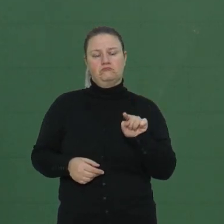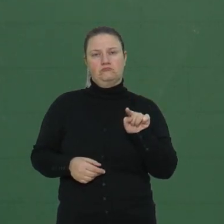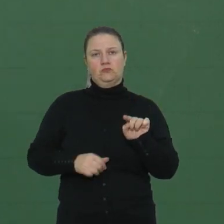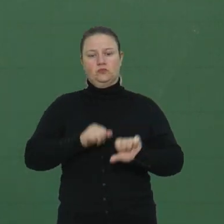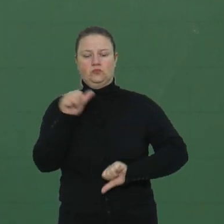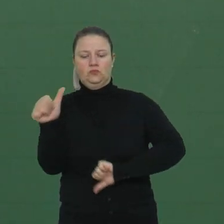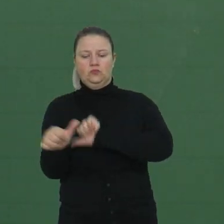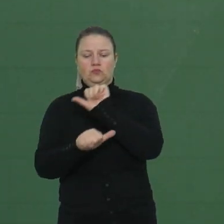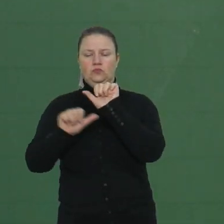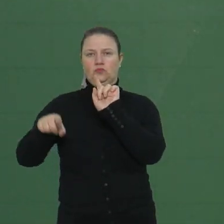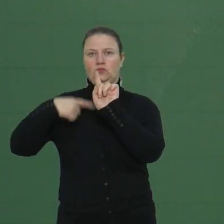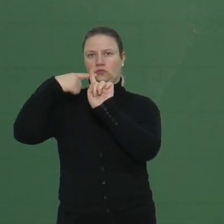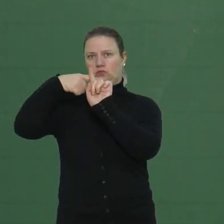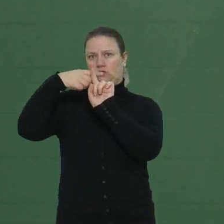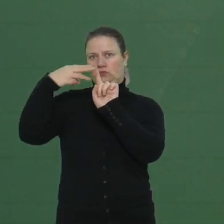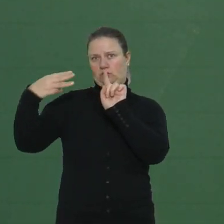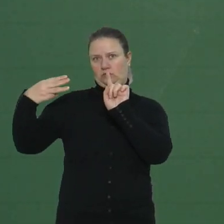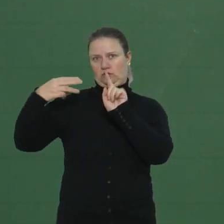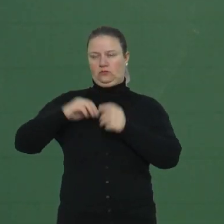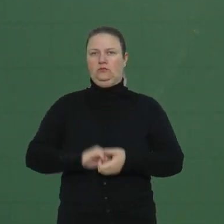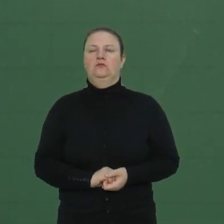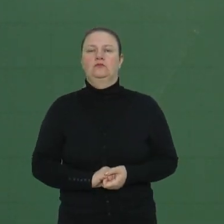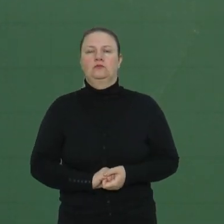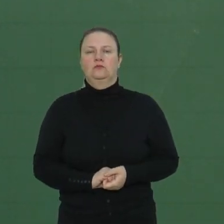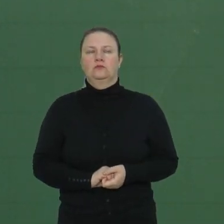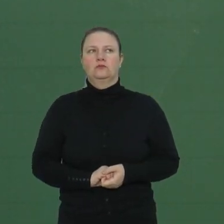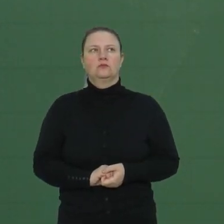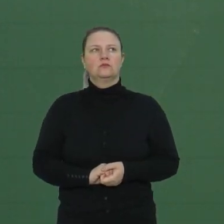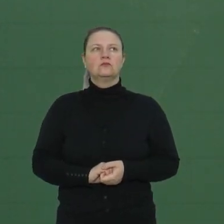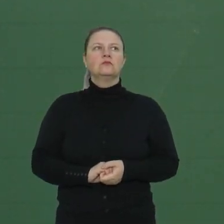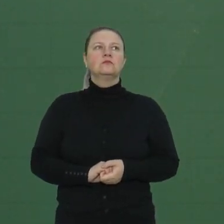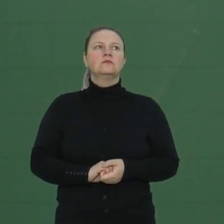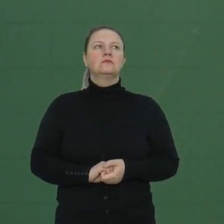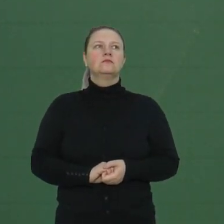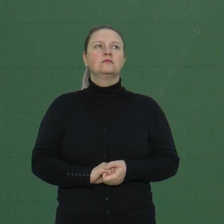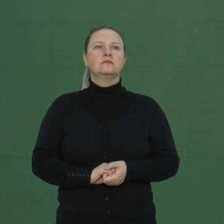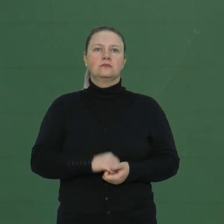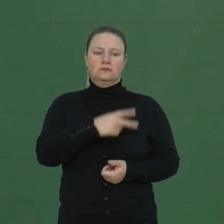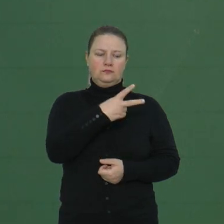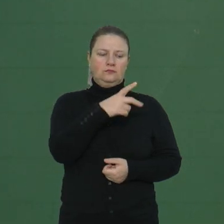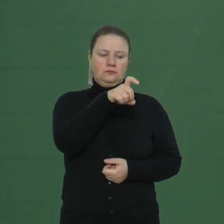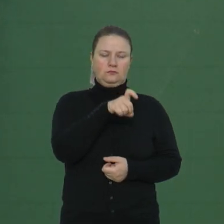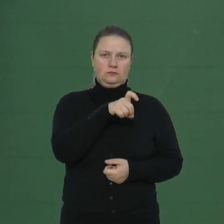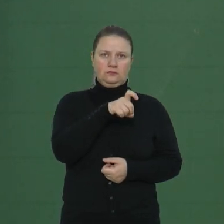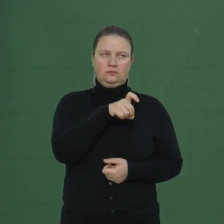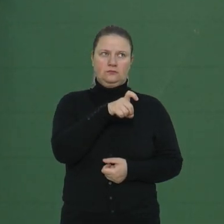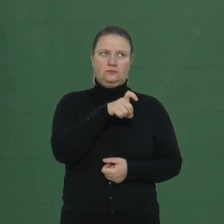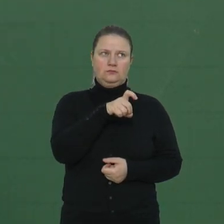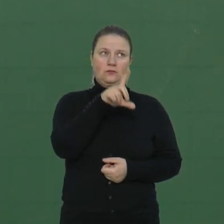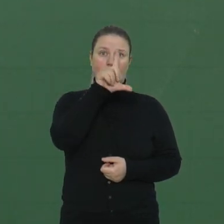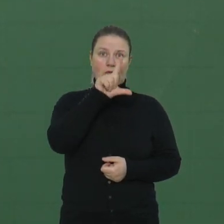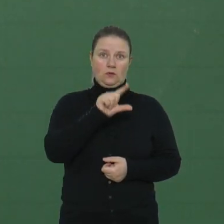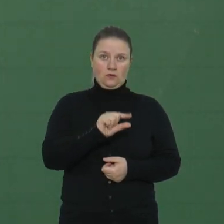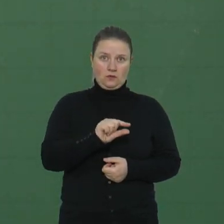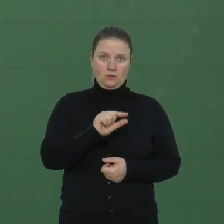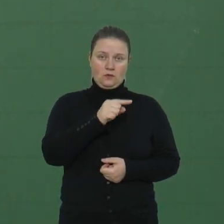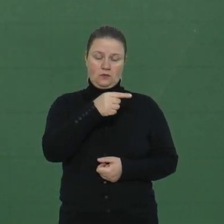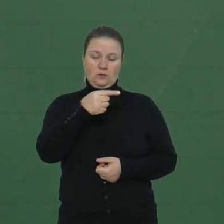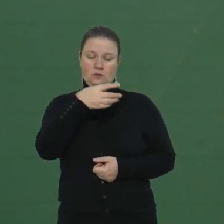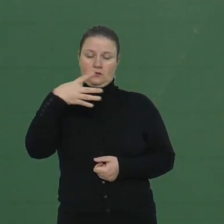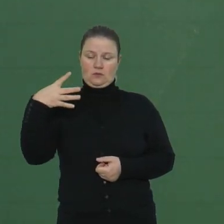3. Então, eu tenho aqui 2x menor que menos 7 mais 3. E 2x vai ser menor que menos 4,